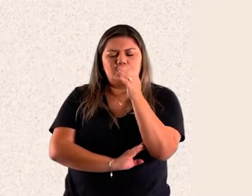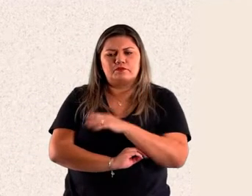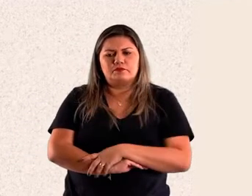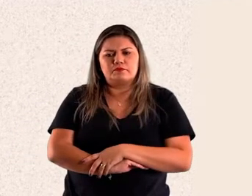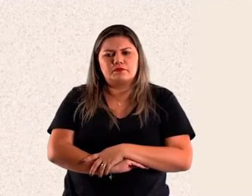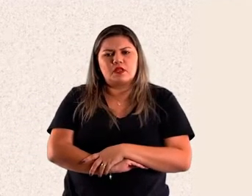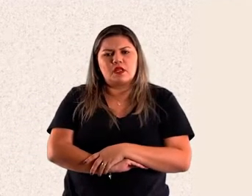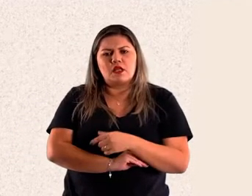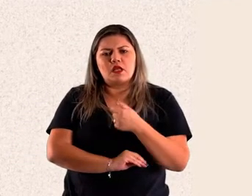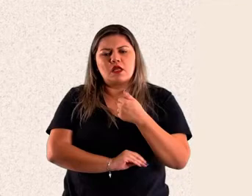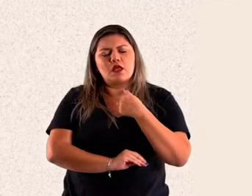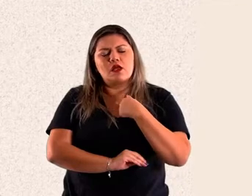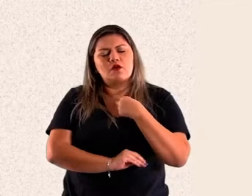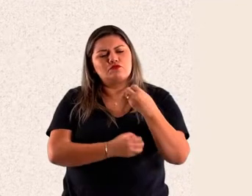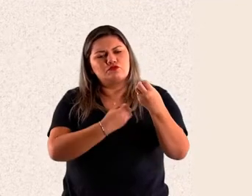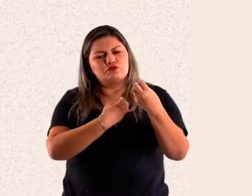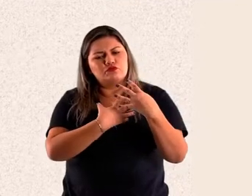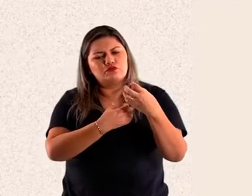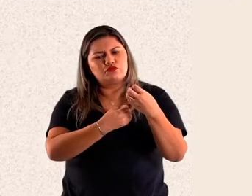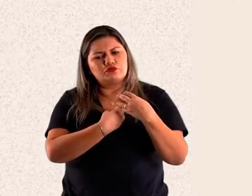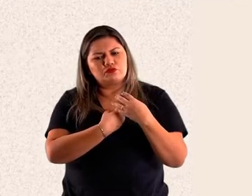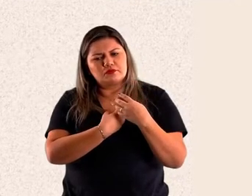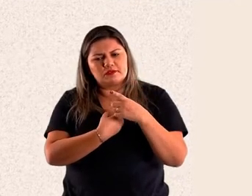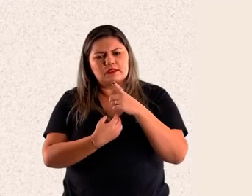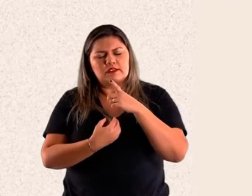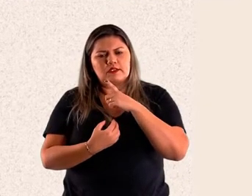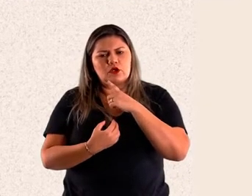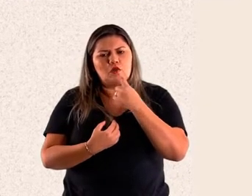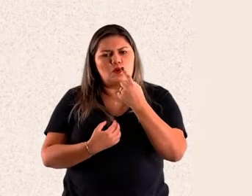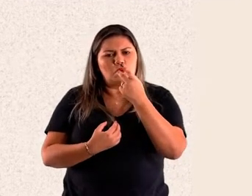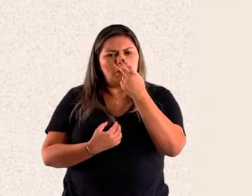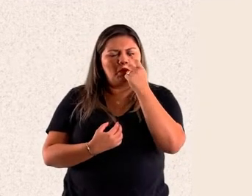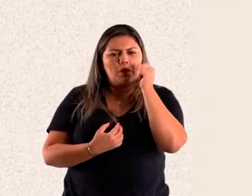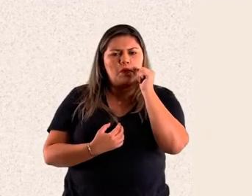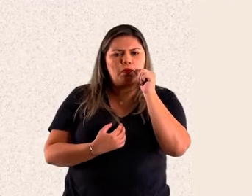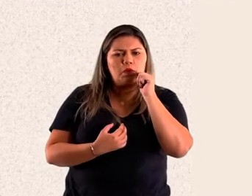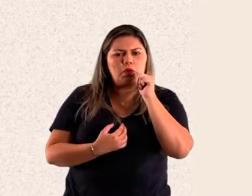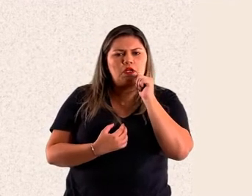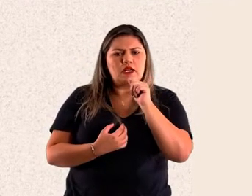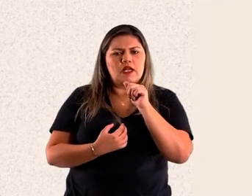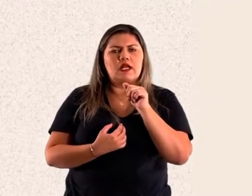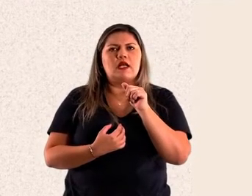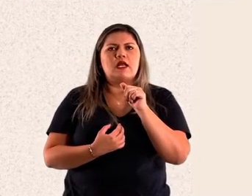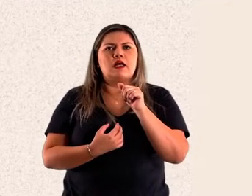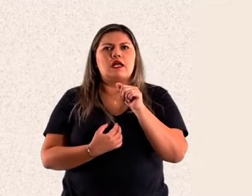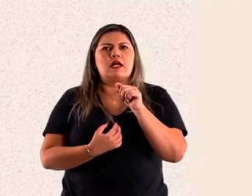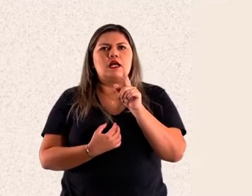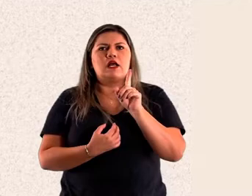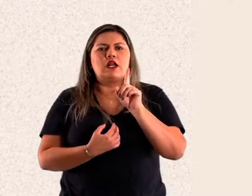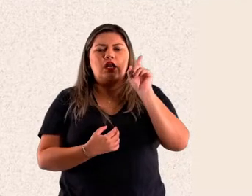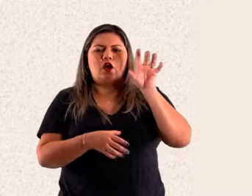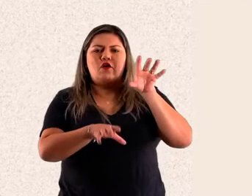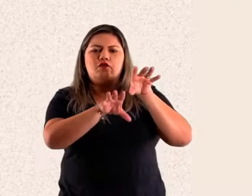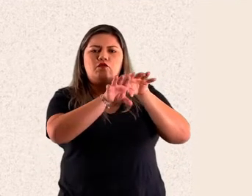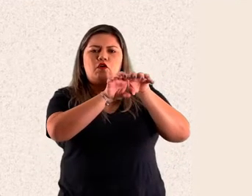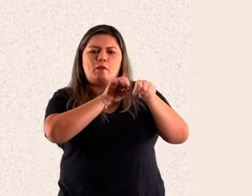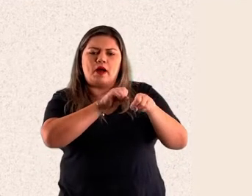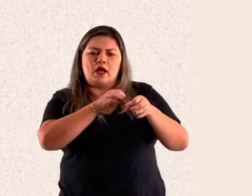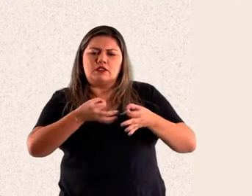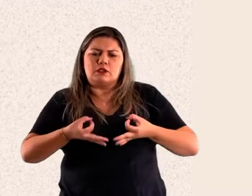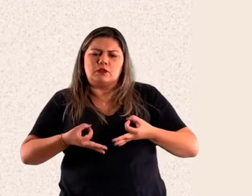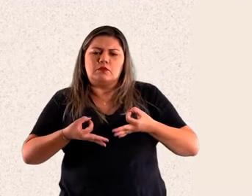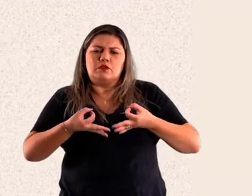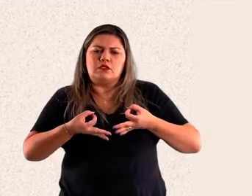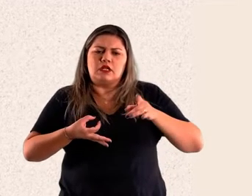esse ensinamento através de uma discípula dele que é ordenada na ordem de por um vírus que foi a ordem que ele criou na